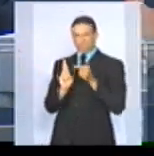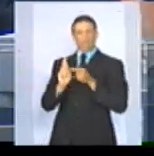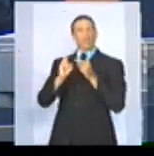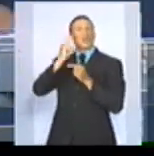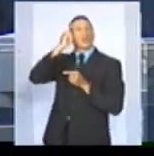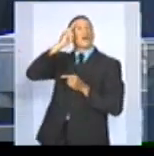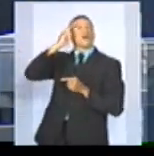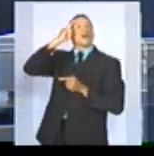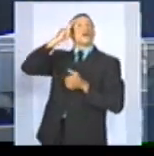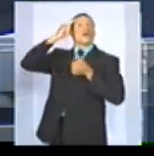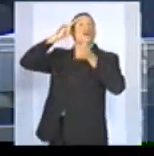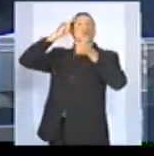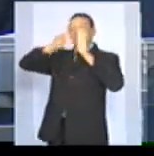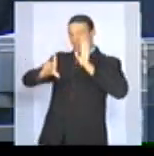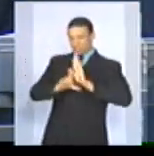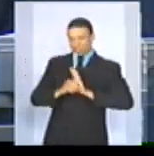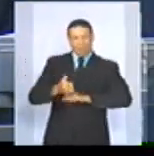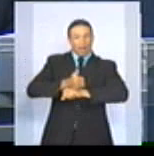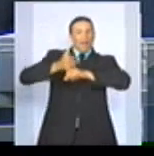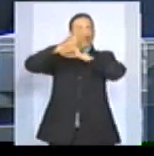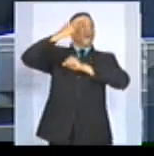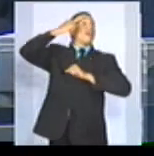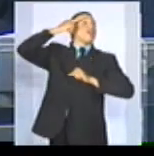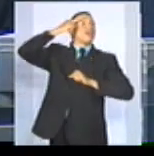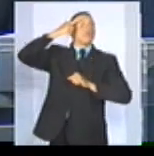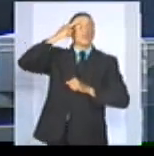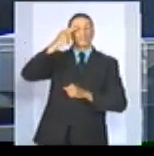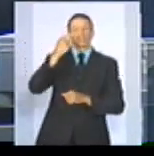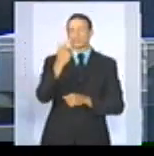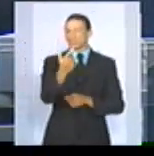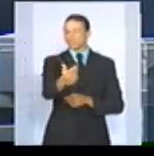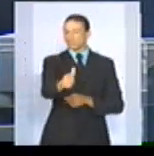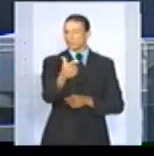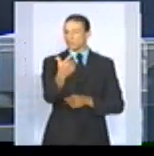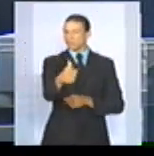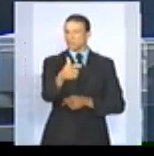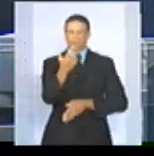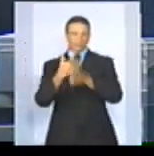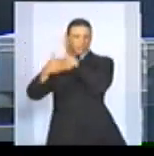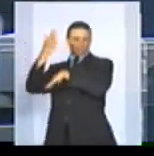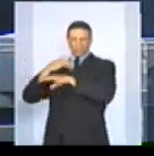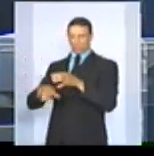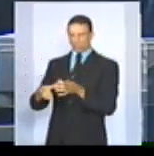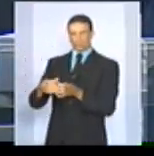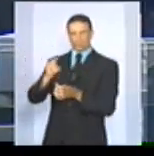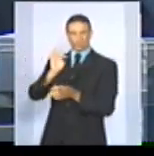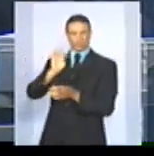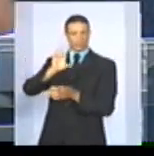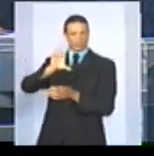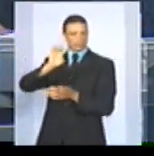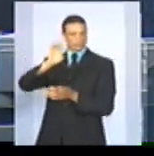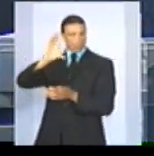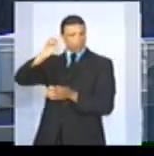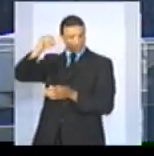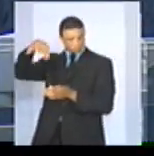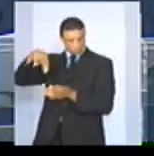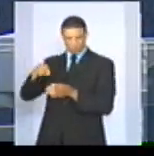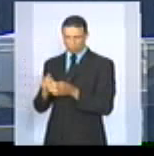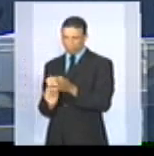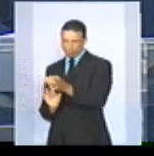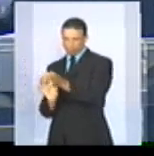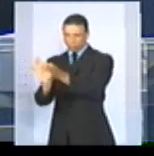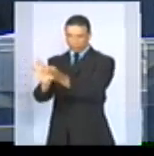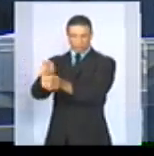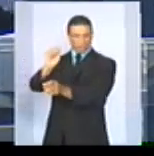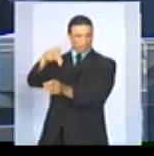essa lei não é lei dos nossos sonhos essa lei é aquilo que a gente tem defendido muito dos Telecom e tem defendido junto ao conselho da